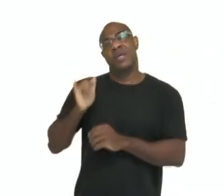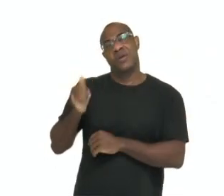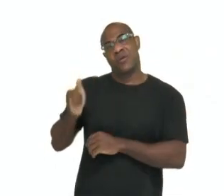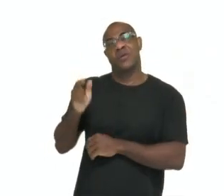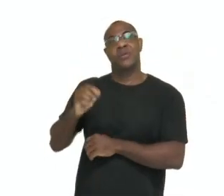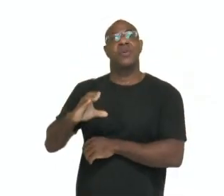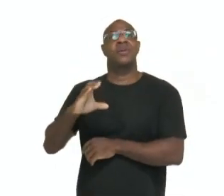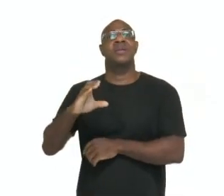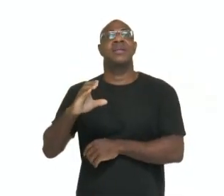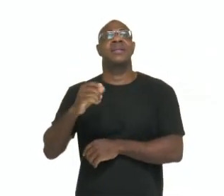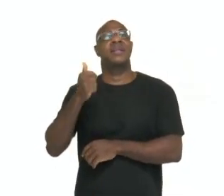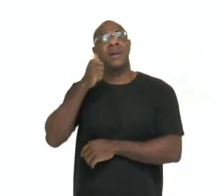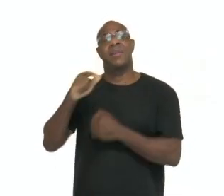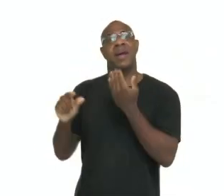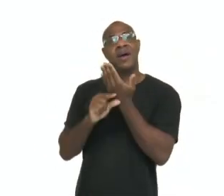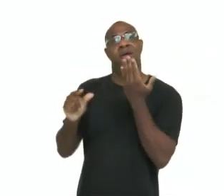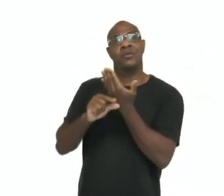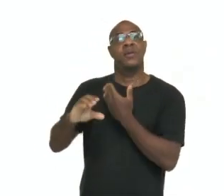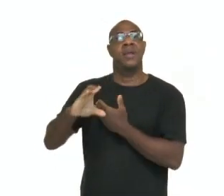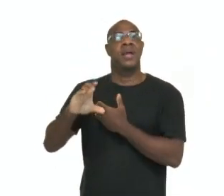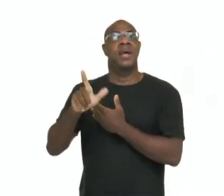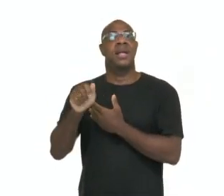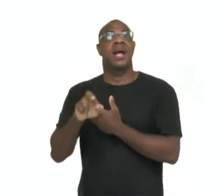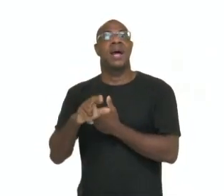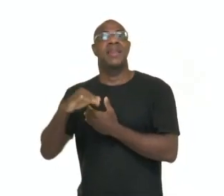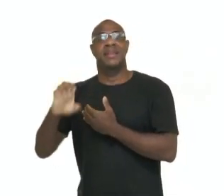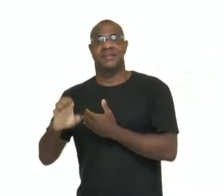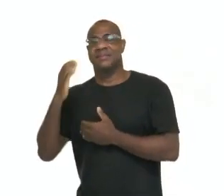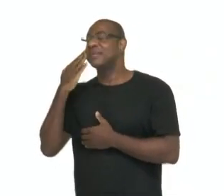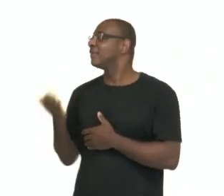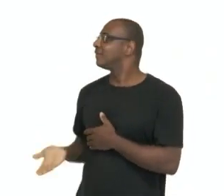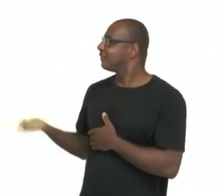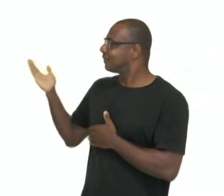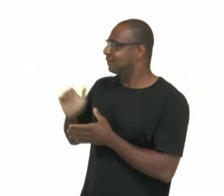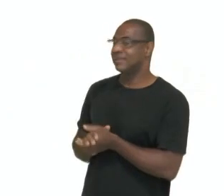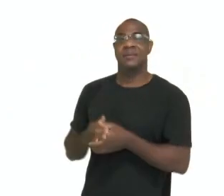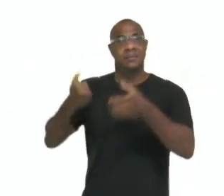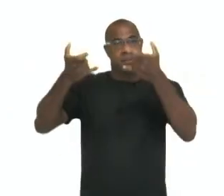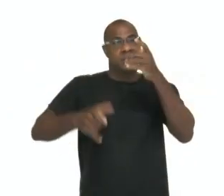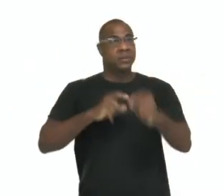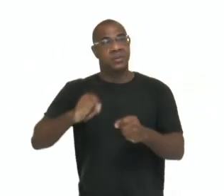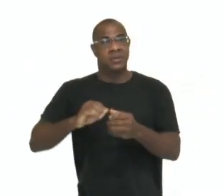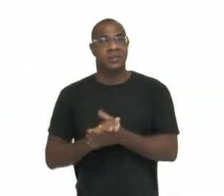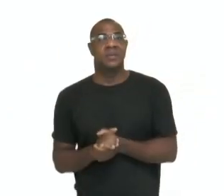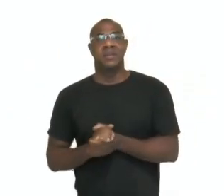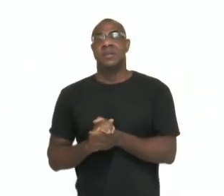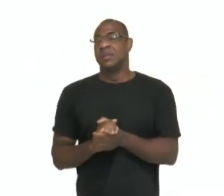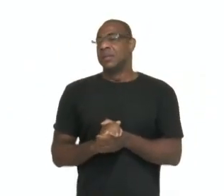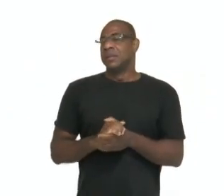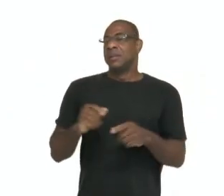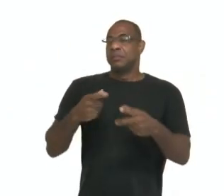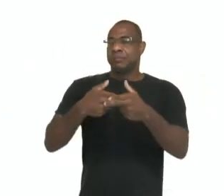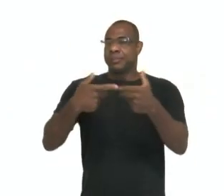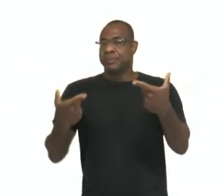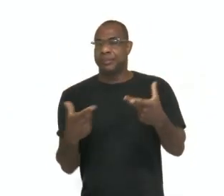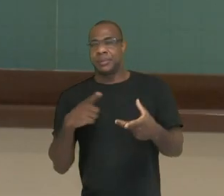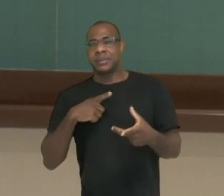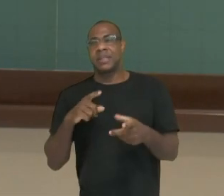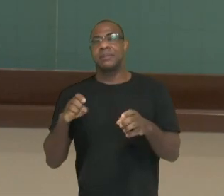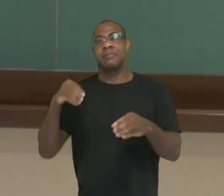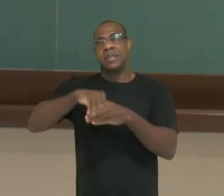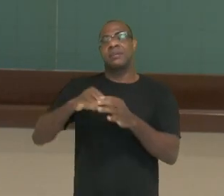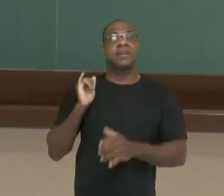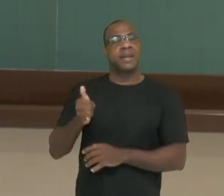inferindo informações implícitas no texto. Identificamos o conflito gerador do enredo e os elementos que constroem a